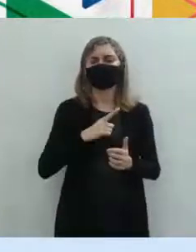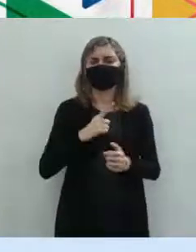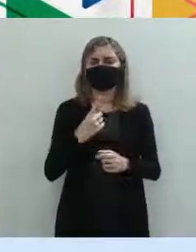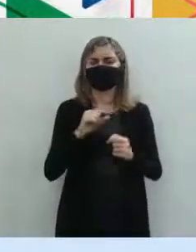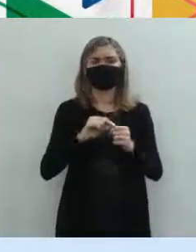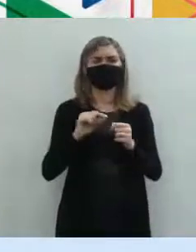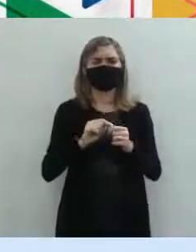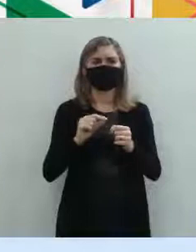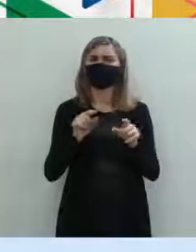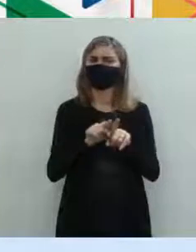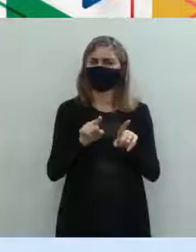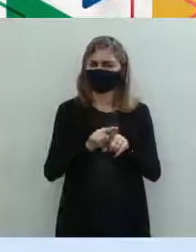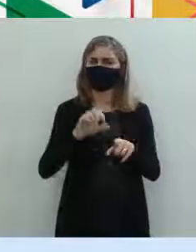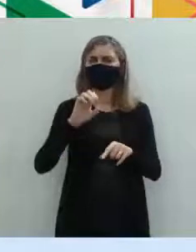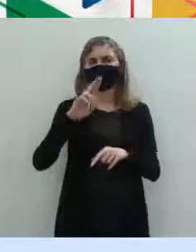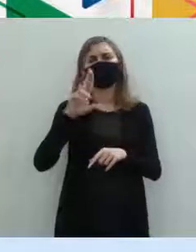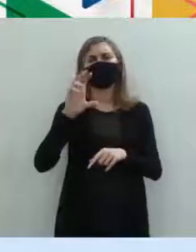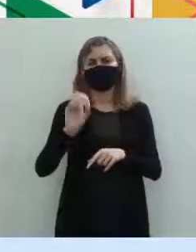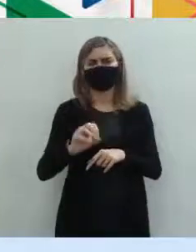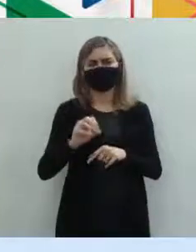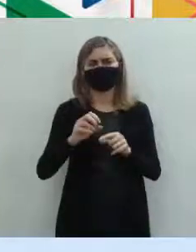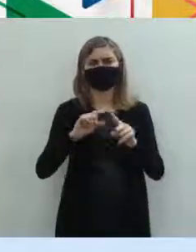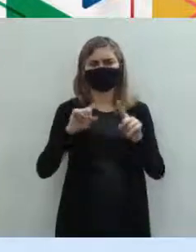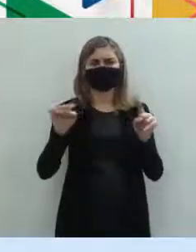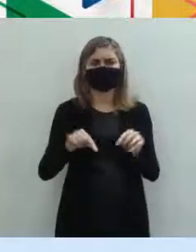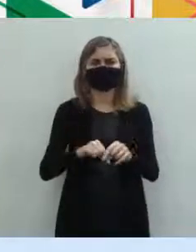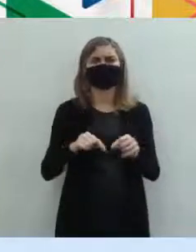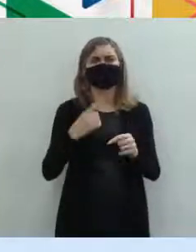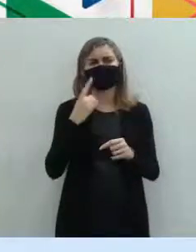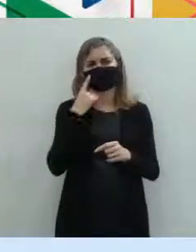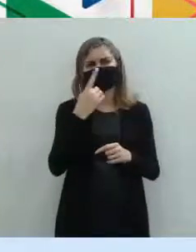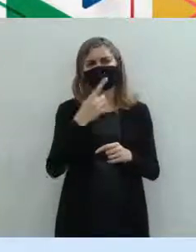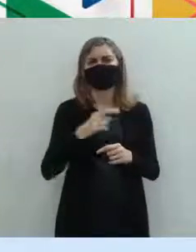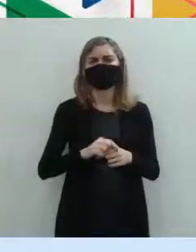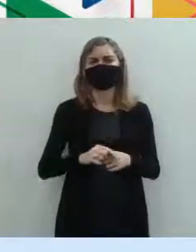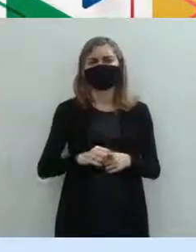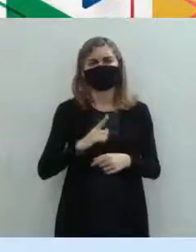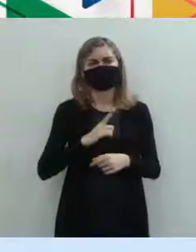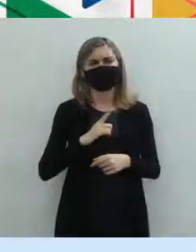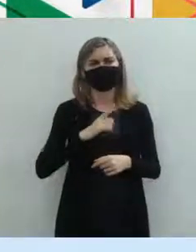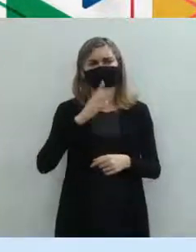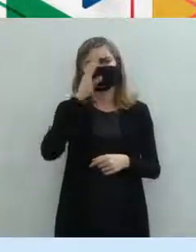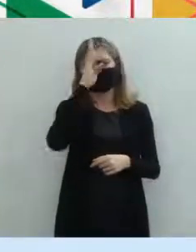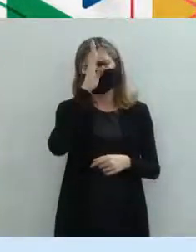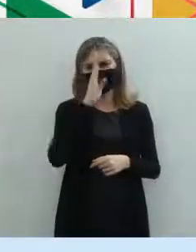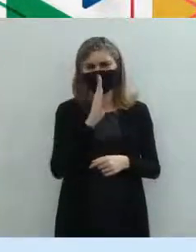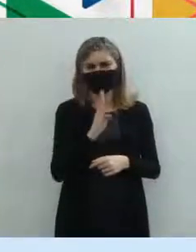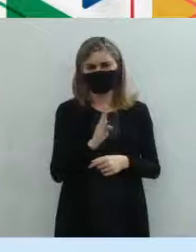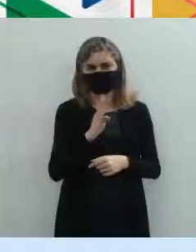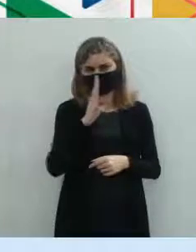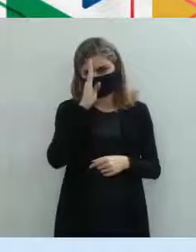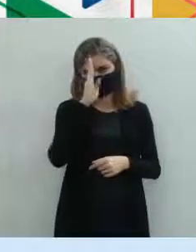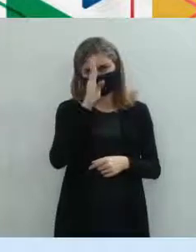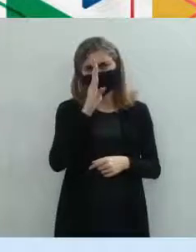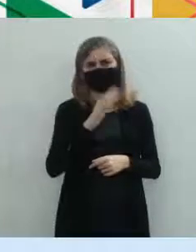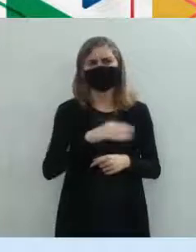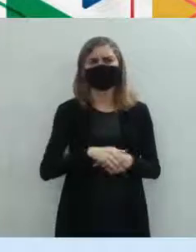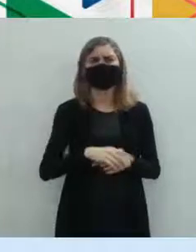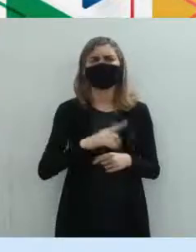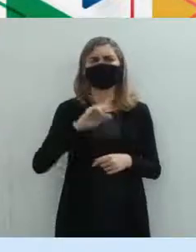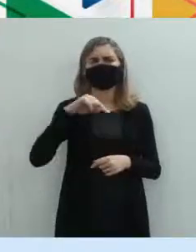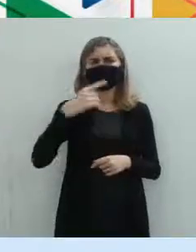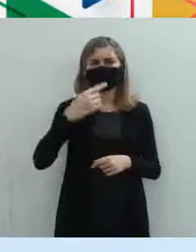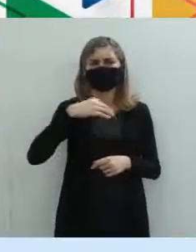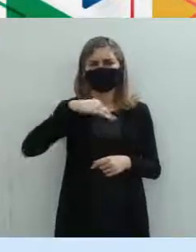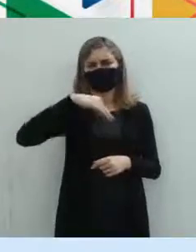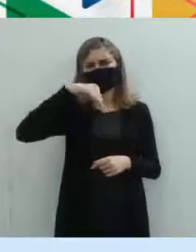vai fazer também um cubo, tá? Então, vamos você tem a linha vertical principal, depois você tem uma